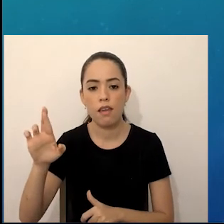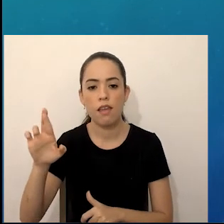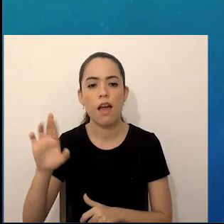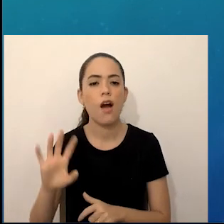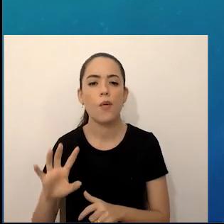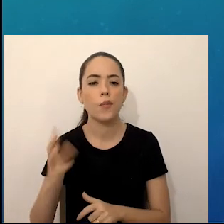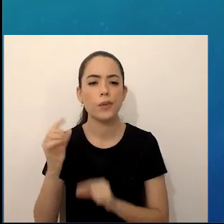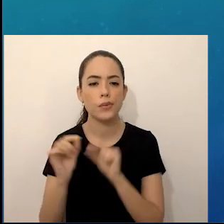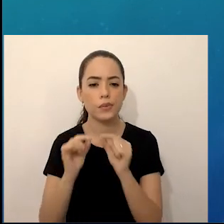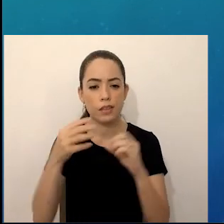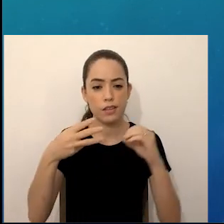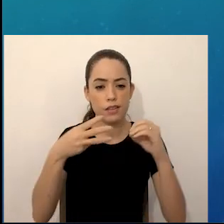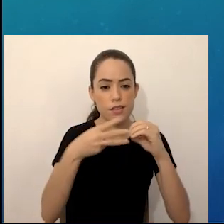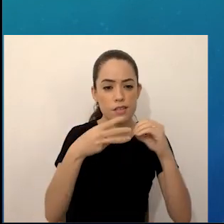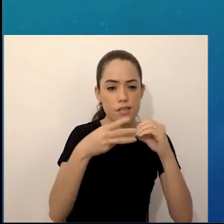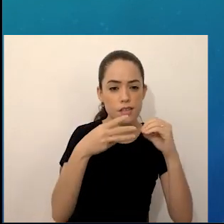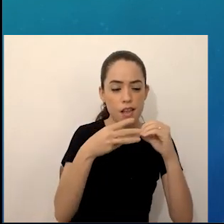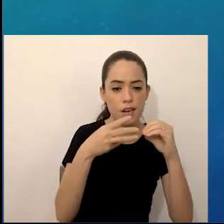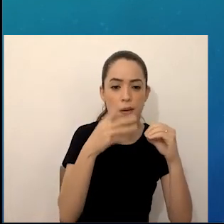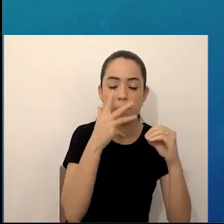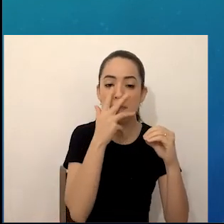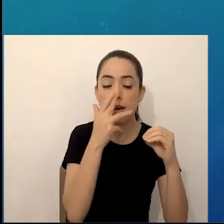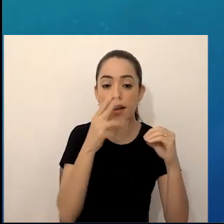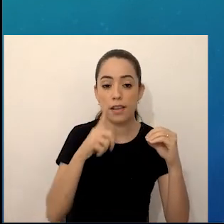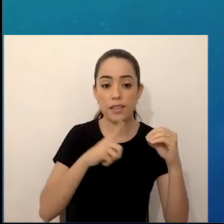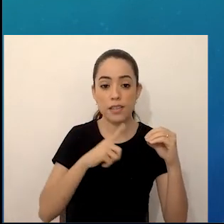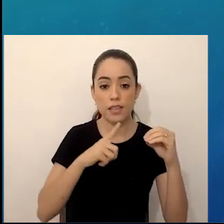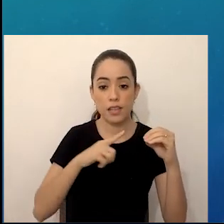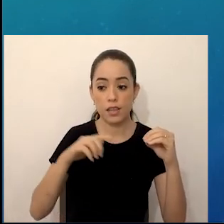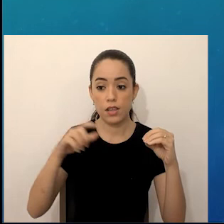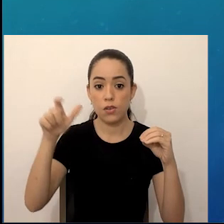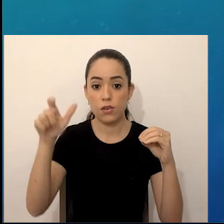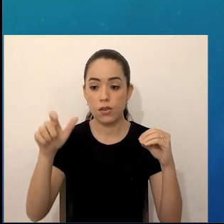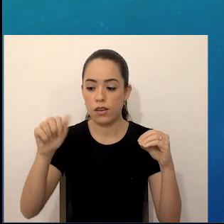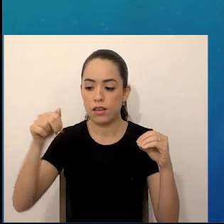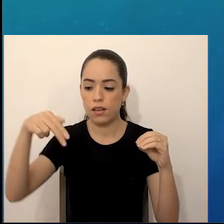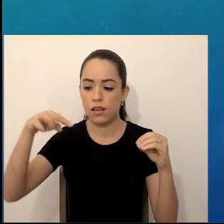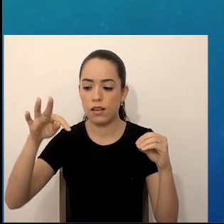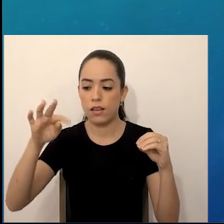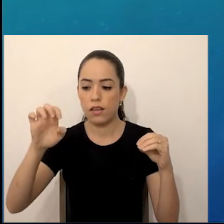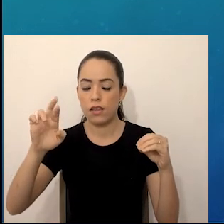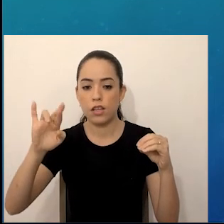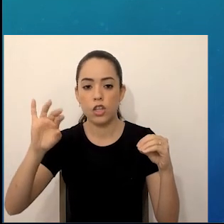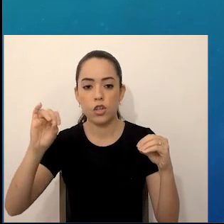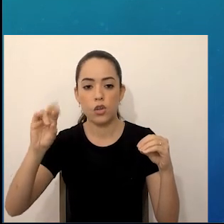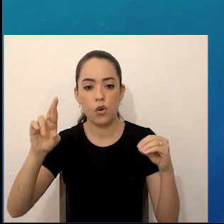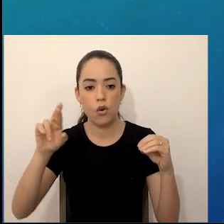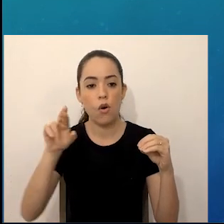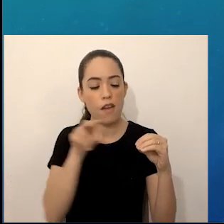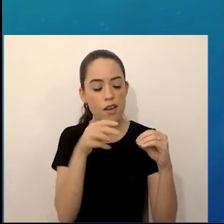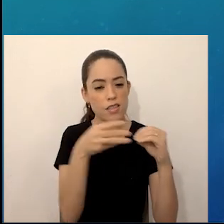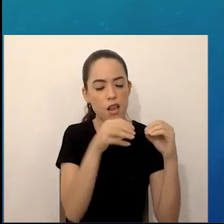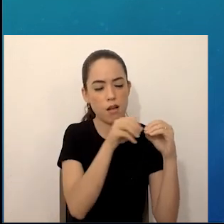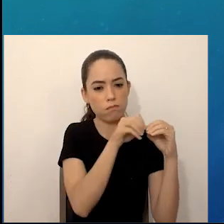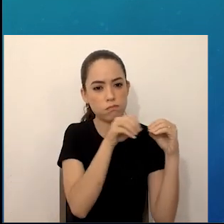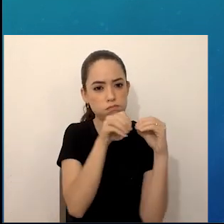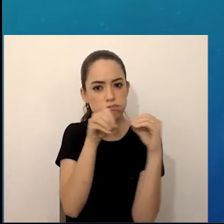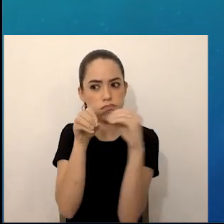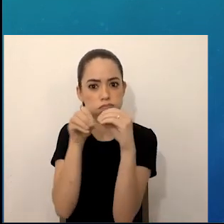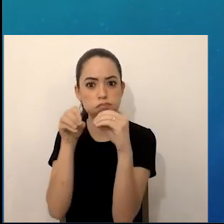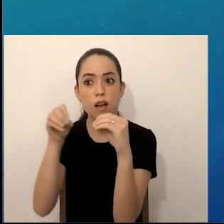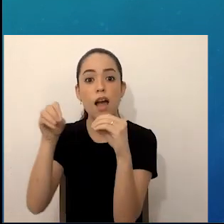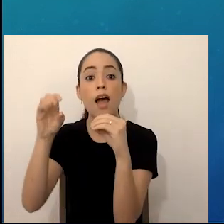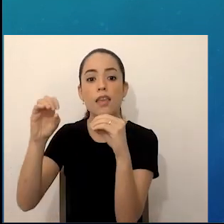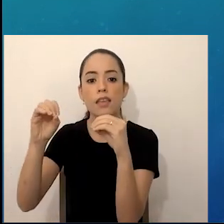a migração de células em direção à região anterior, empurrando os